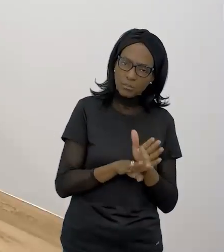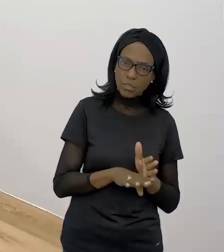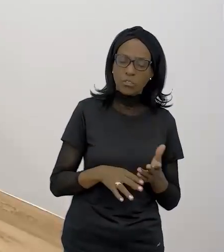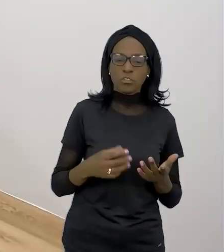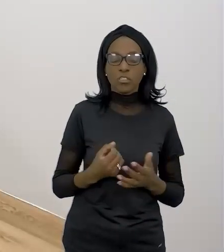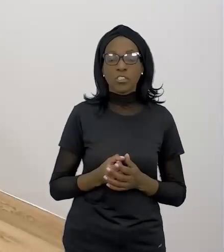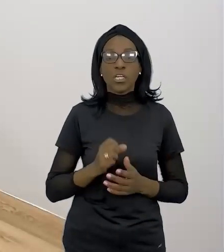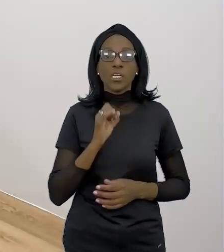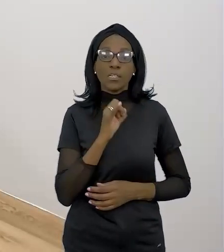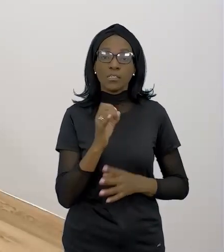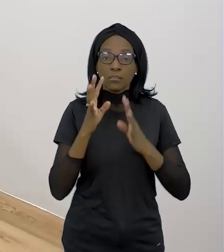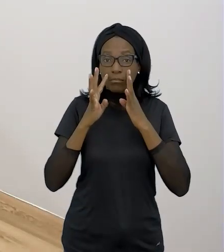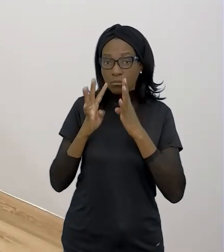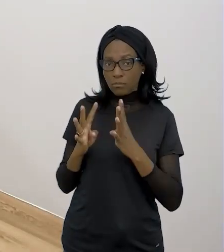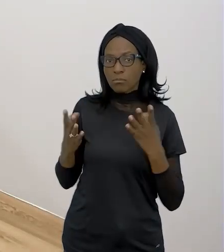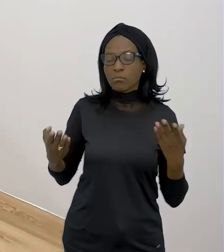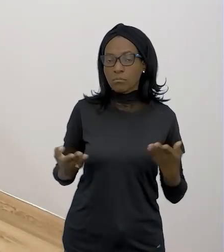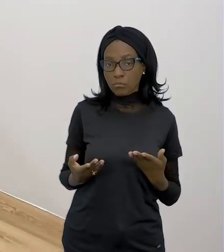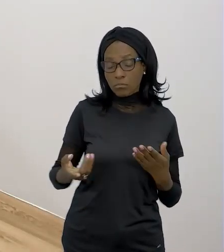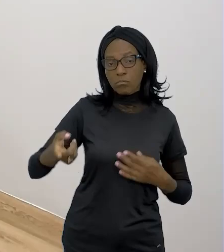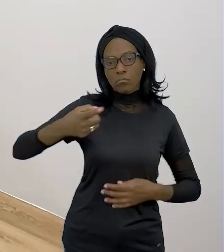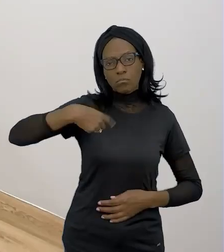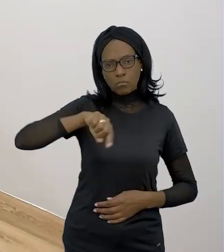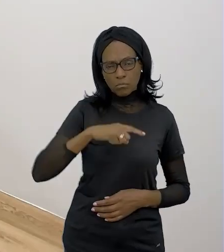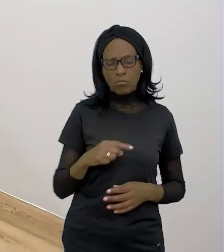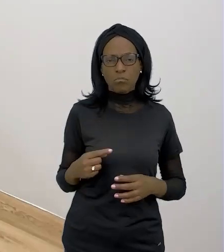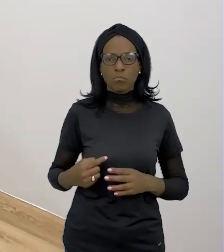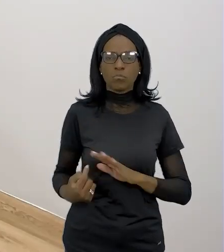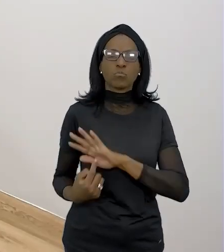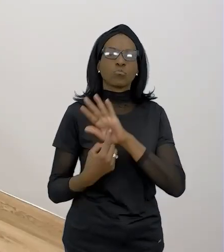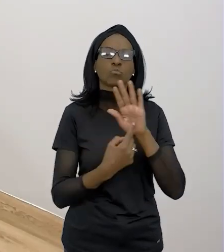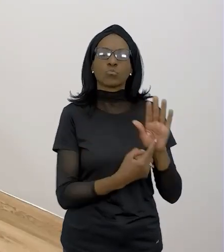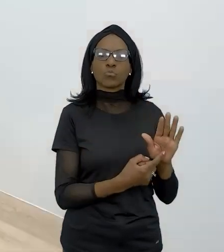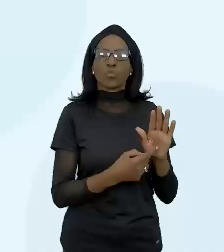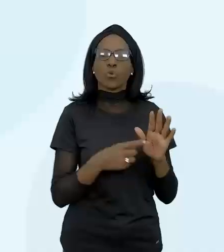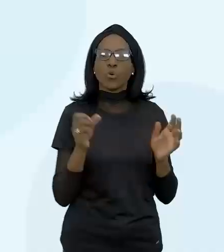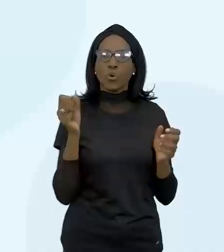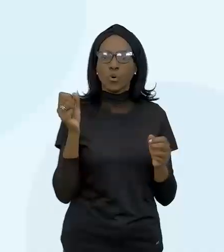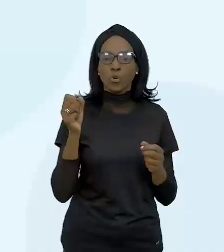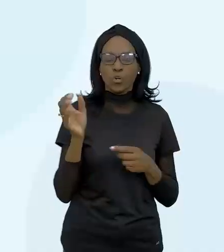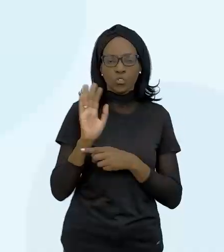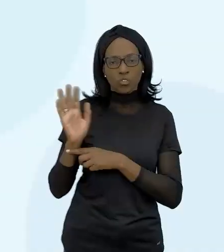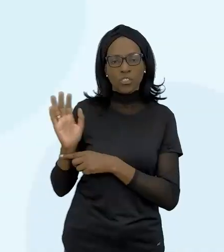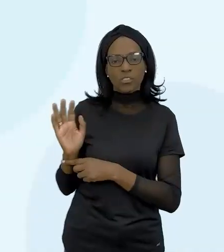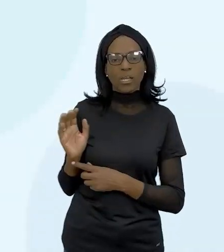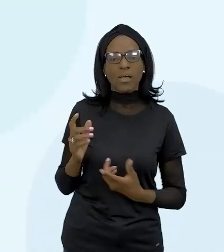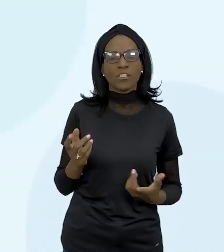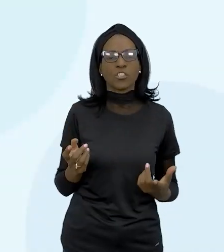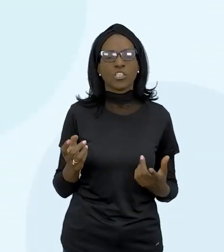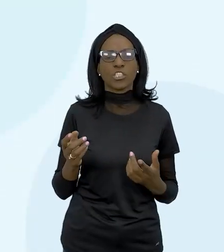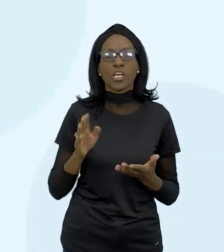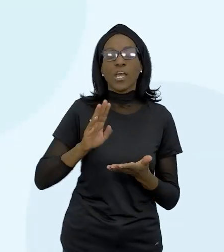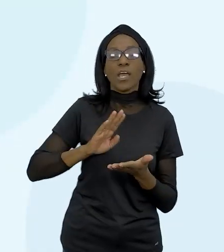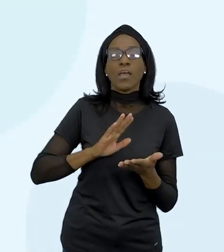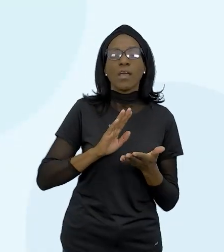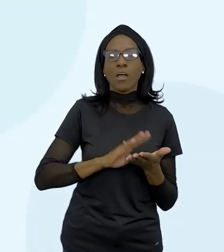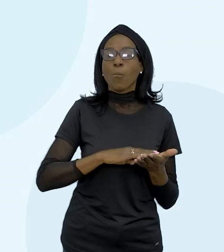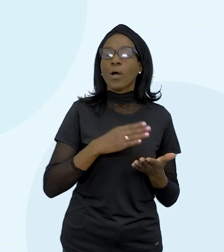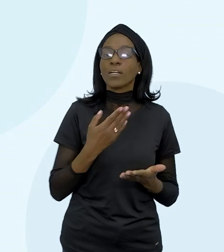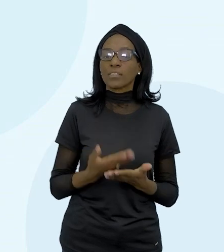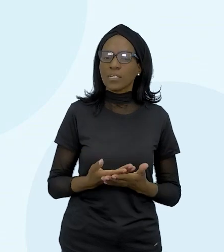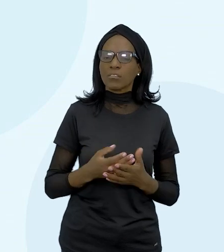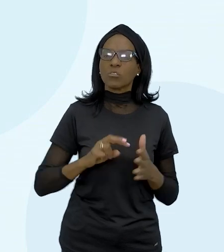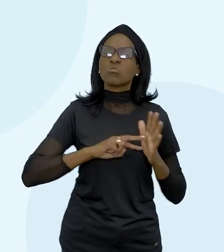forem observar, a gente colocou aí nesse slide, na verdade, uma tradução, né? O que é